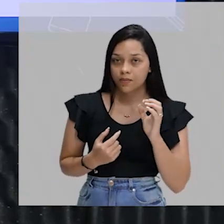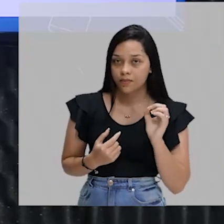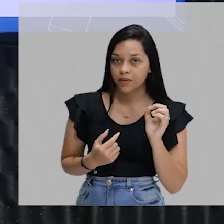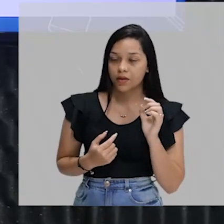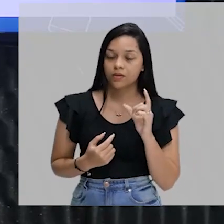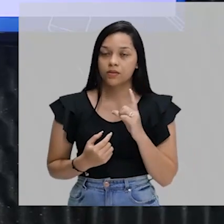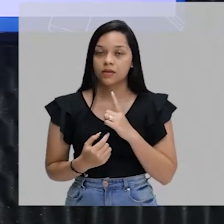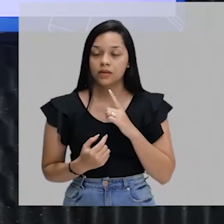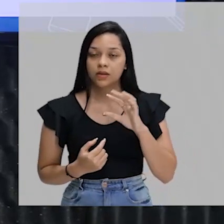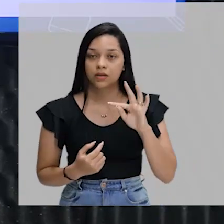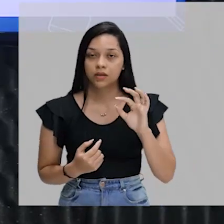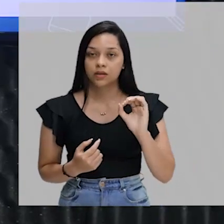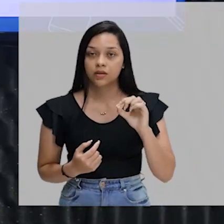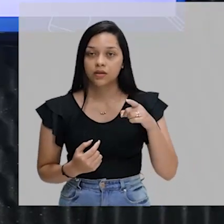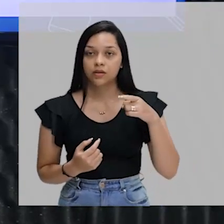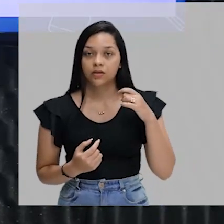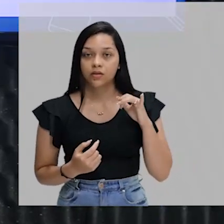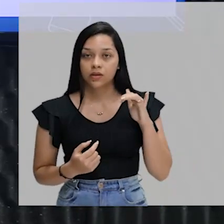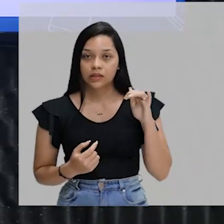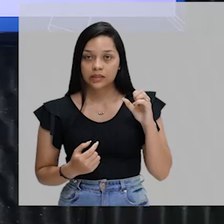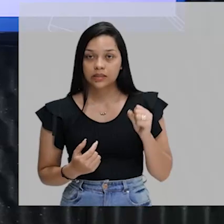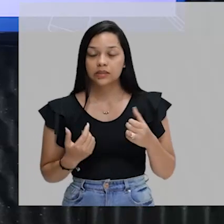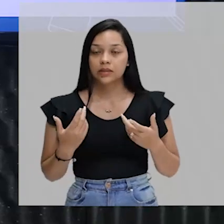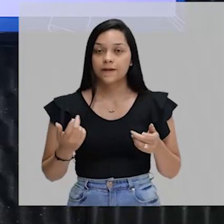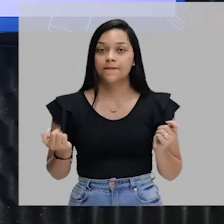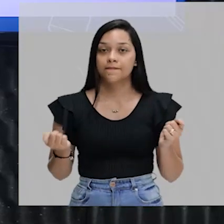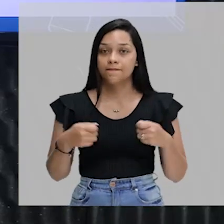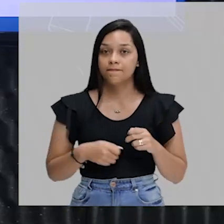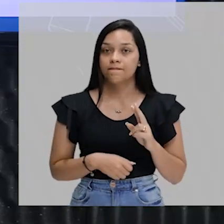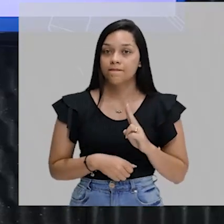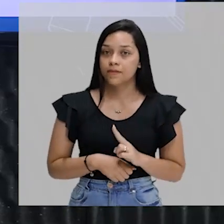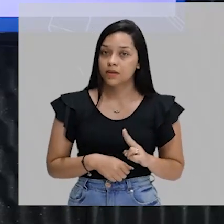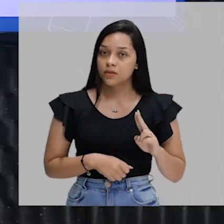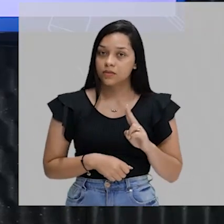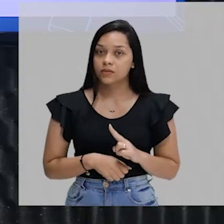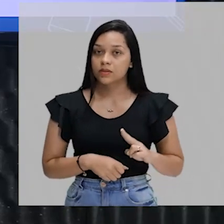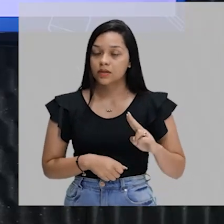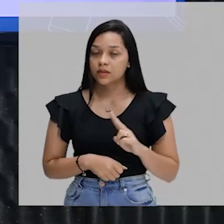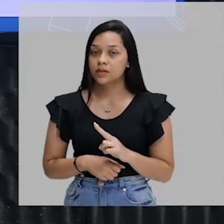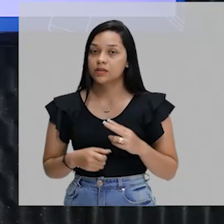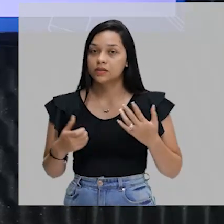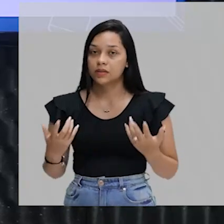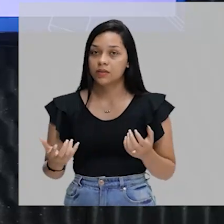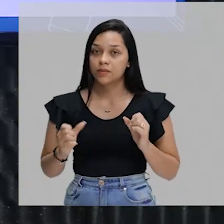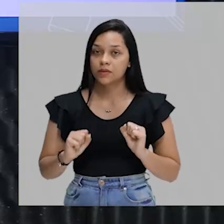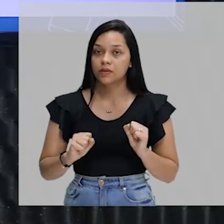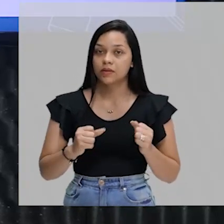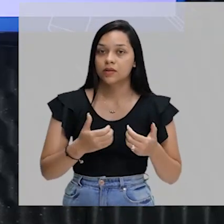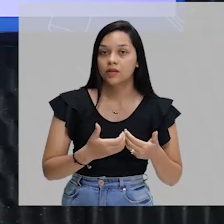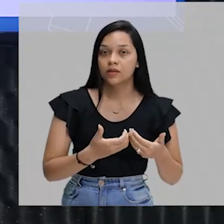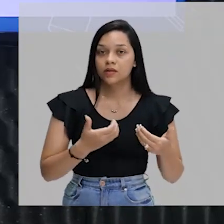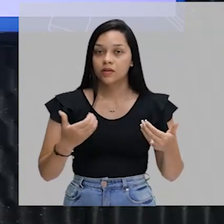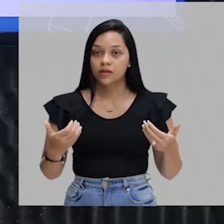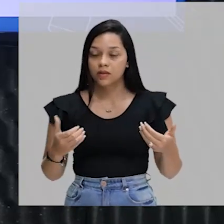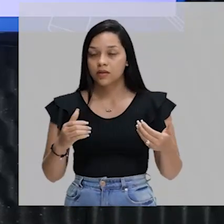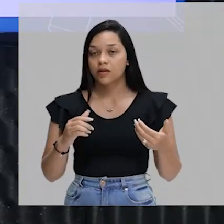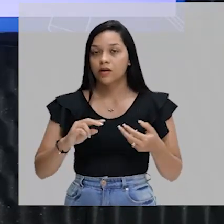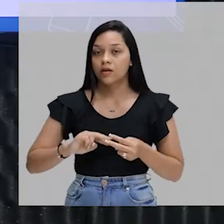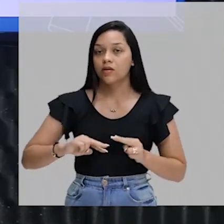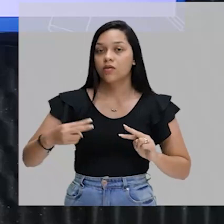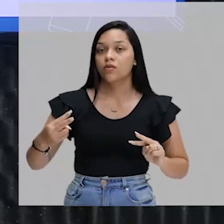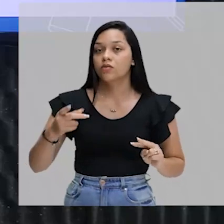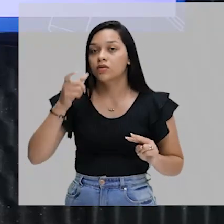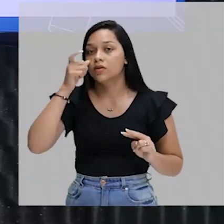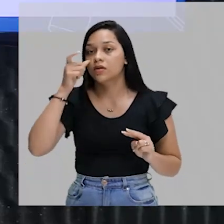produz essas toxinas, elas podem ser utilizadas para se retirar genes de interesse. Qual é o gene